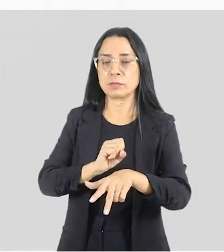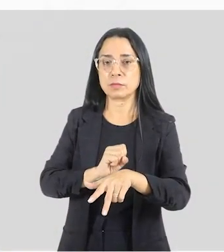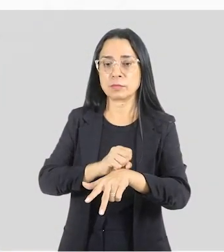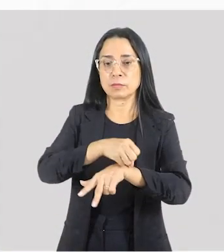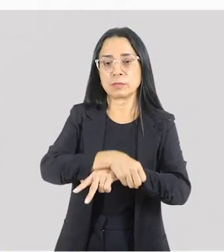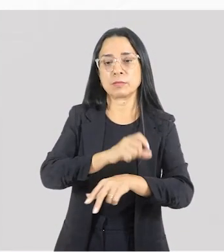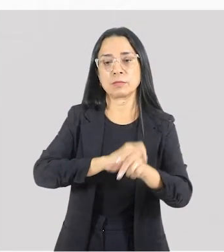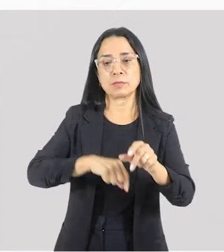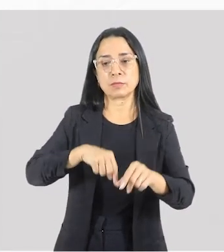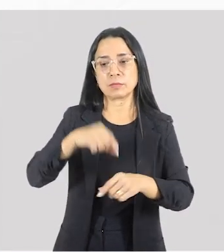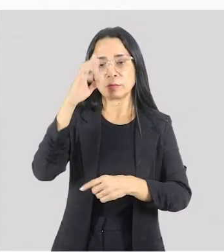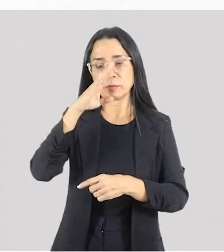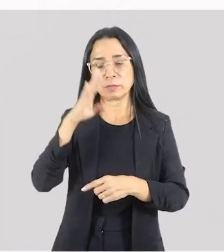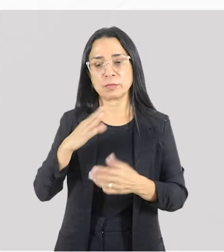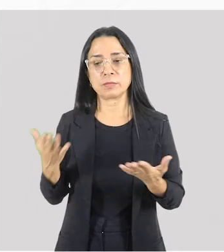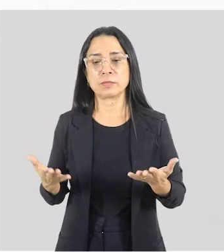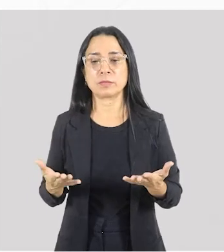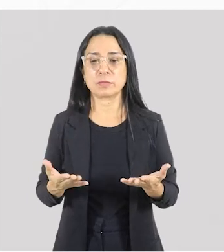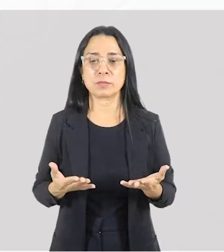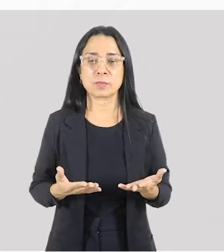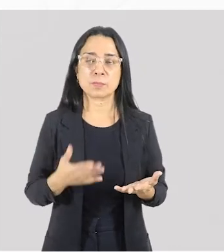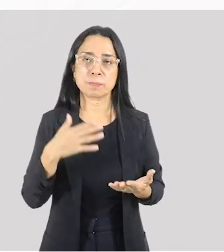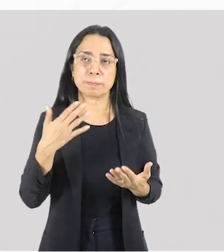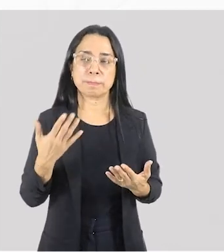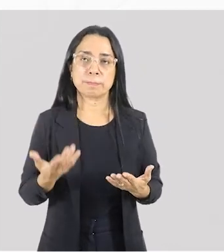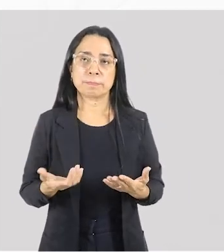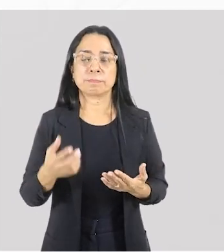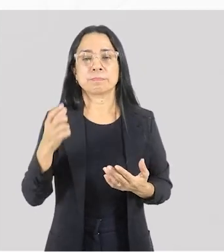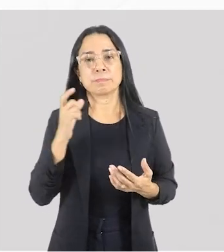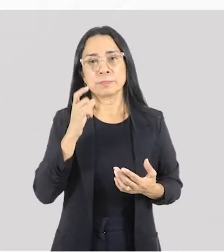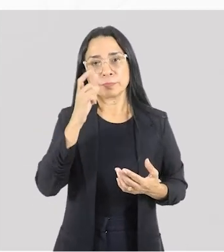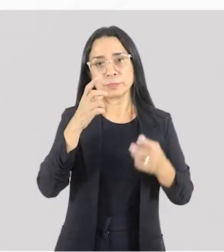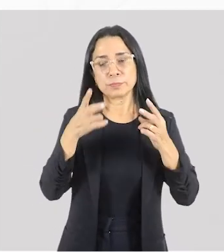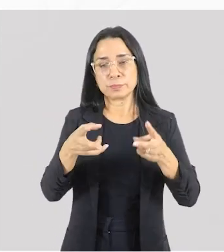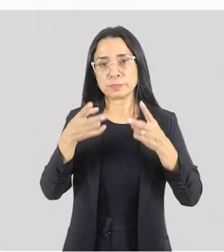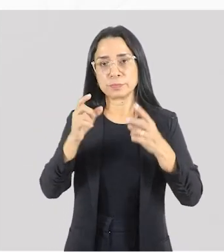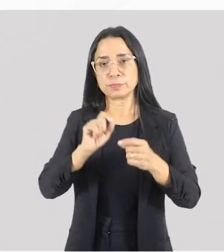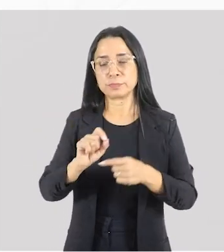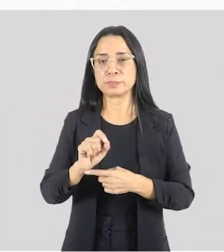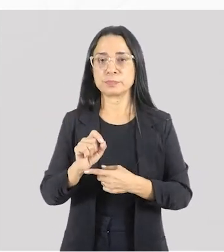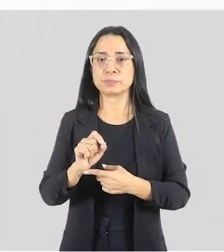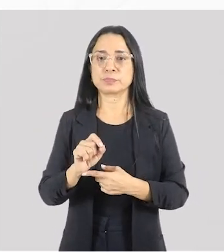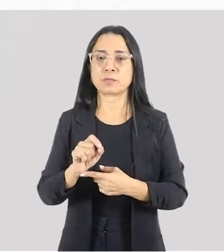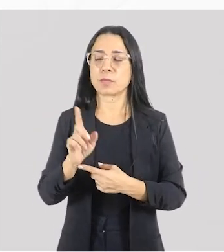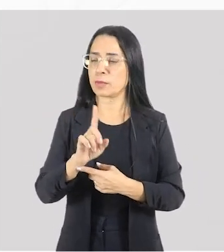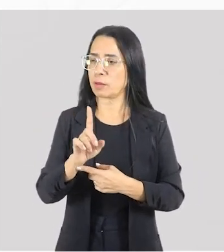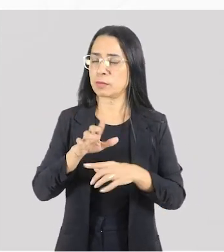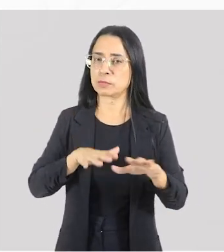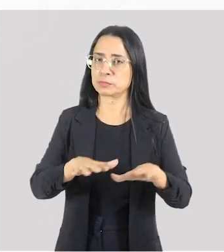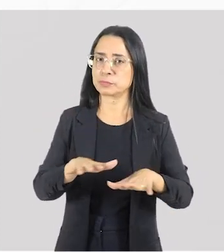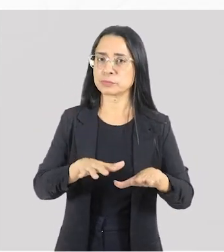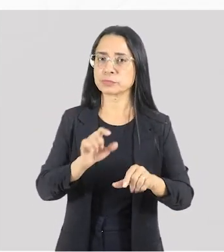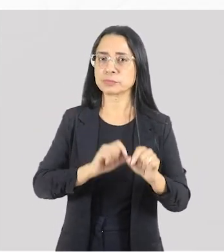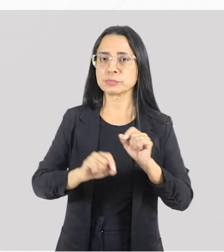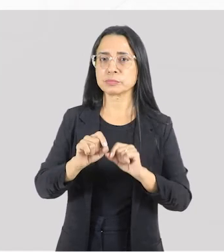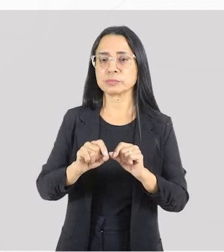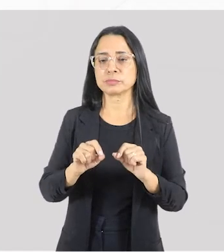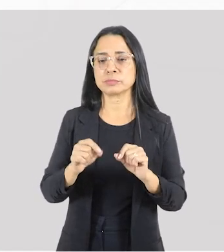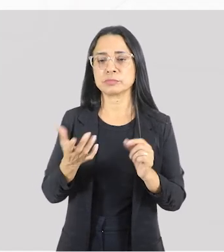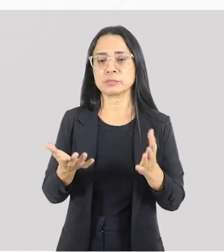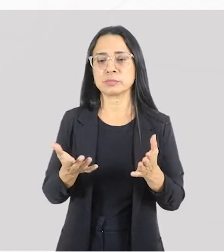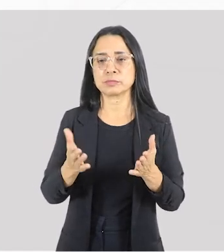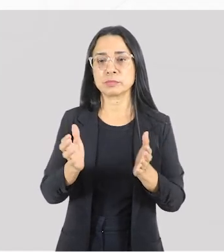ele estava presente. Então, é interessante perceber que não é um movimento ali de